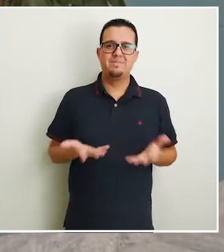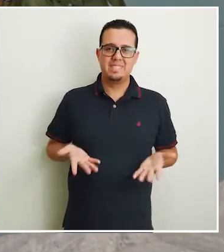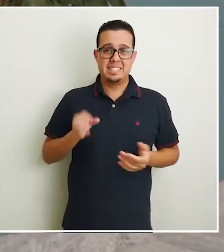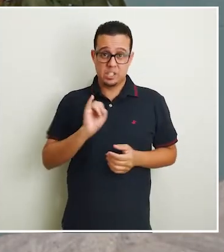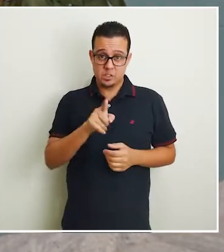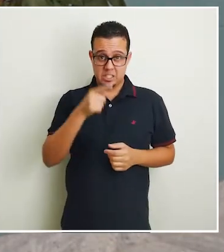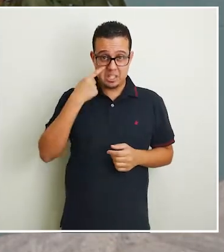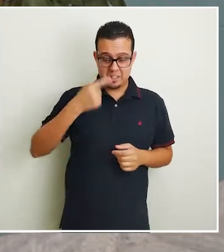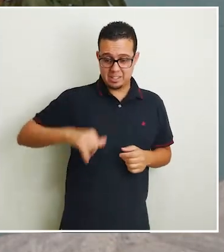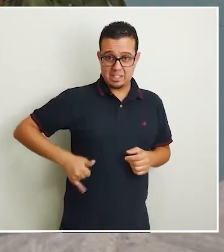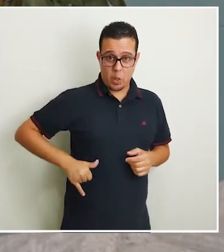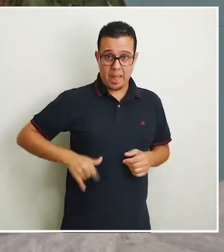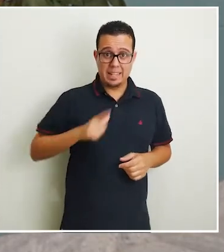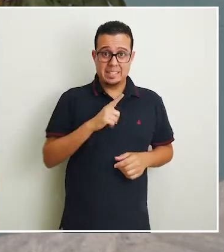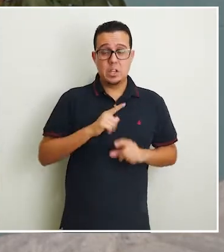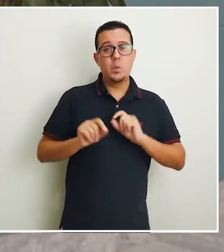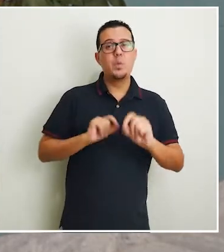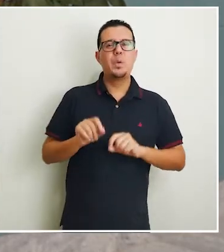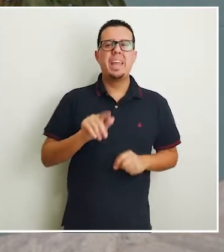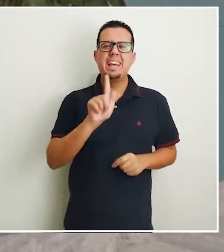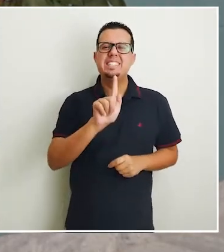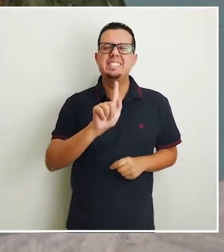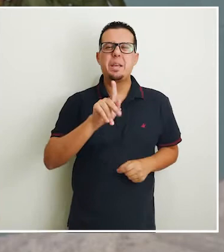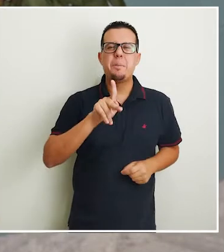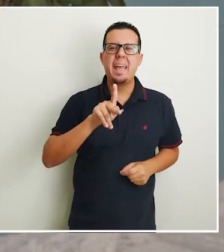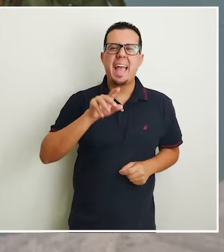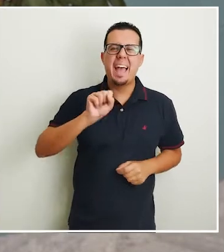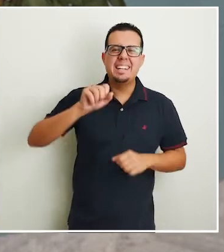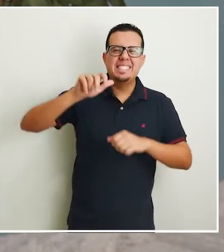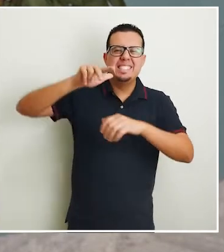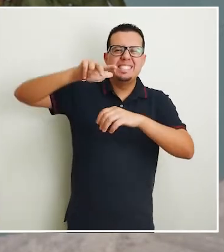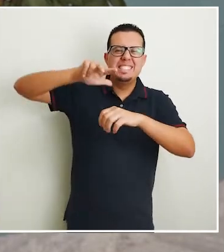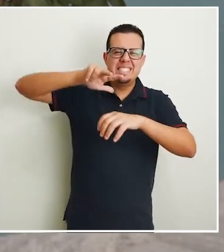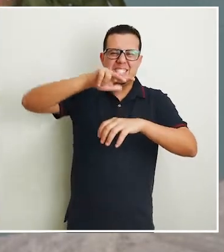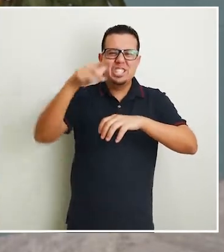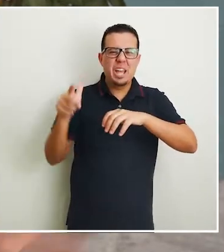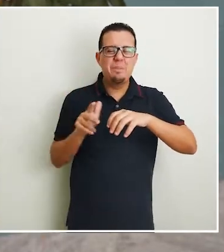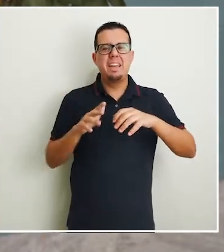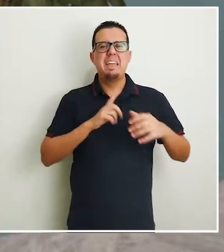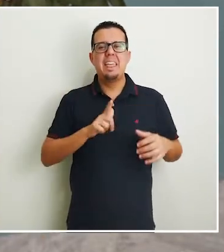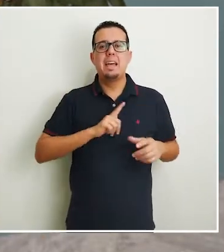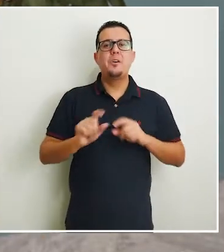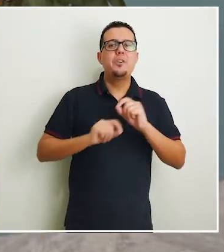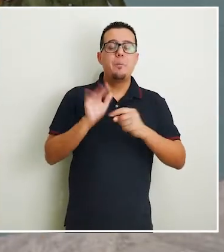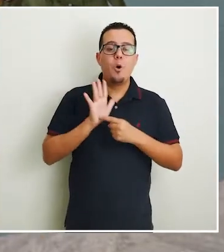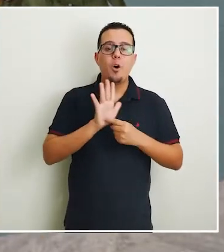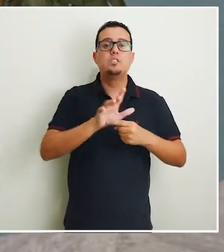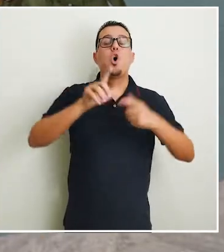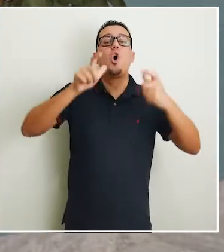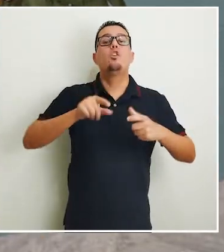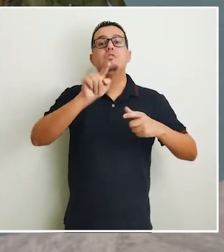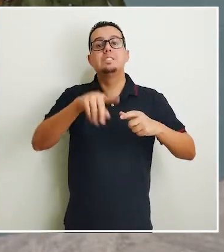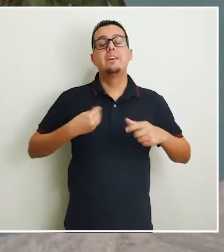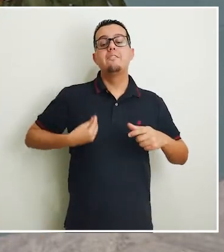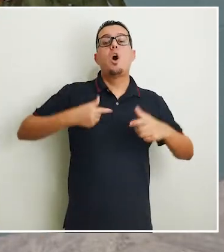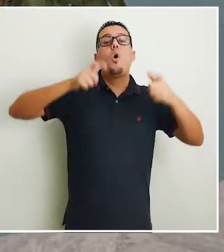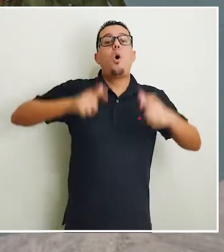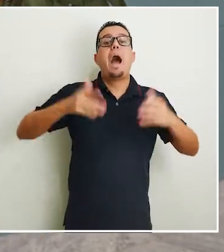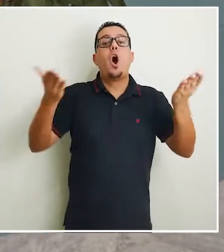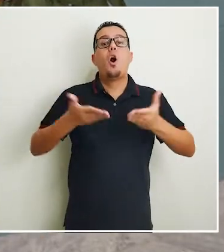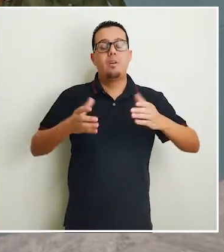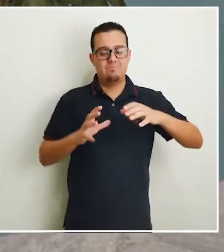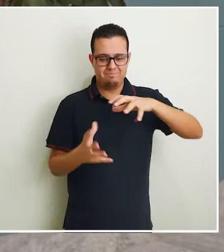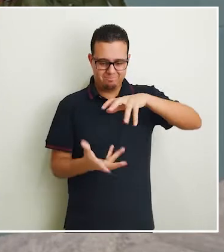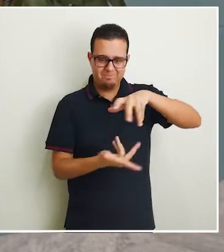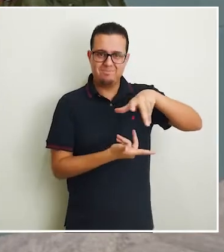seu celular, ele está marcando aí um localizador, um GPS, apontando um lugar nesse globo terrestre. E esse lugar que o seu GPS